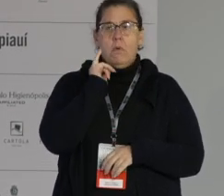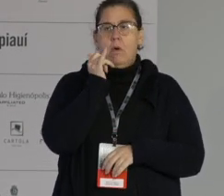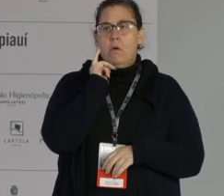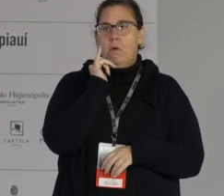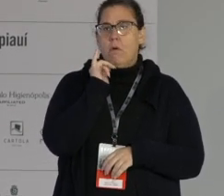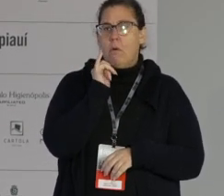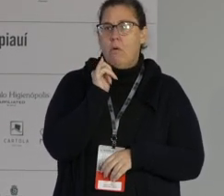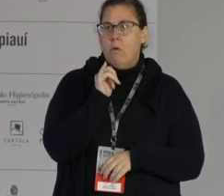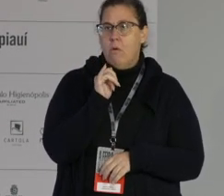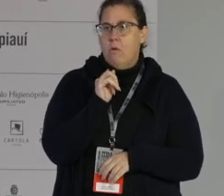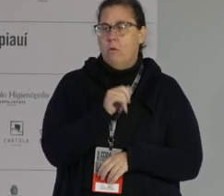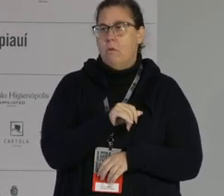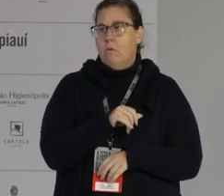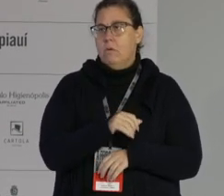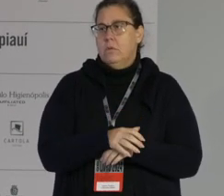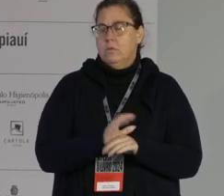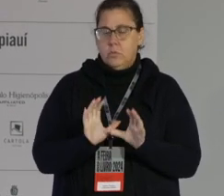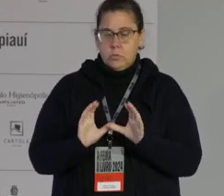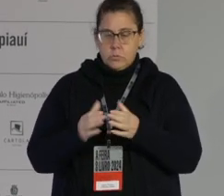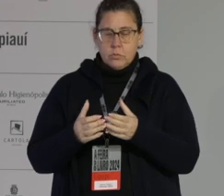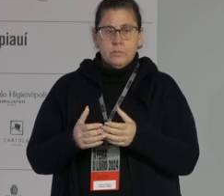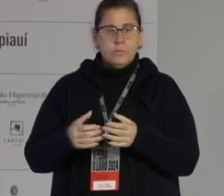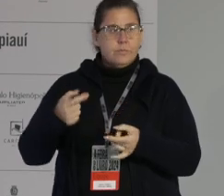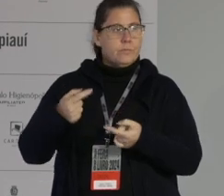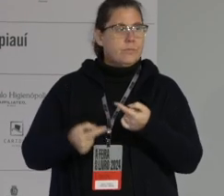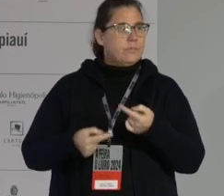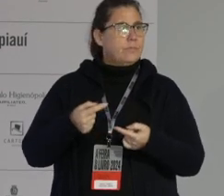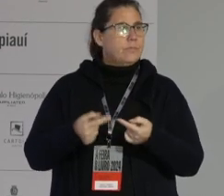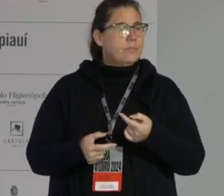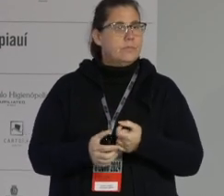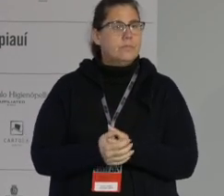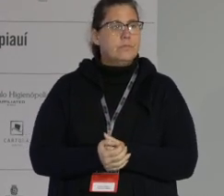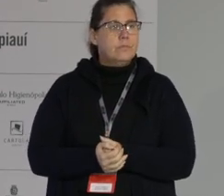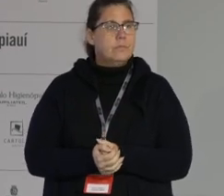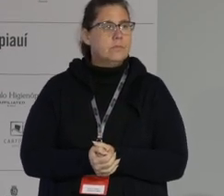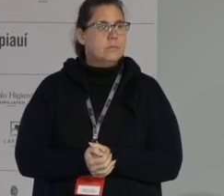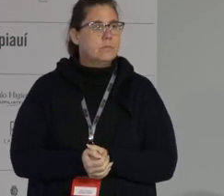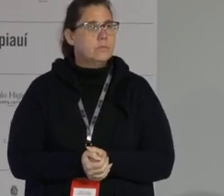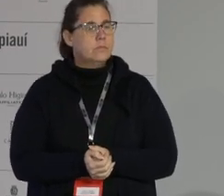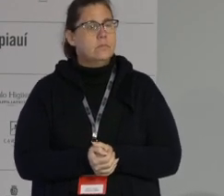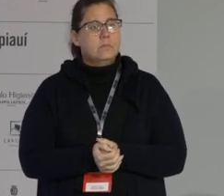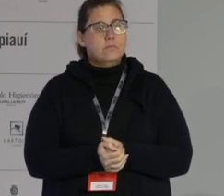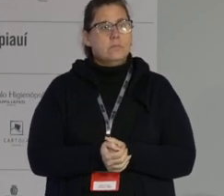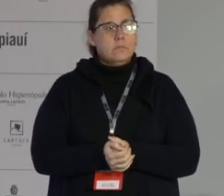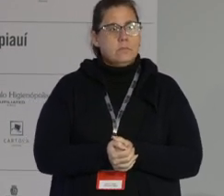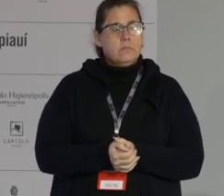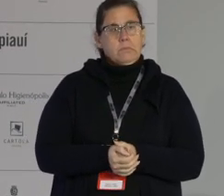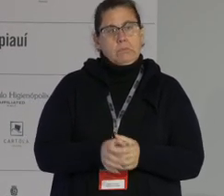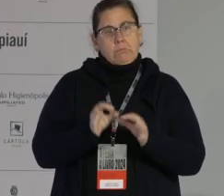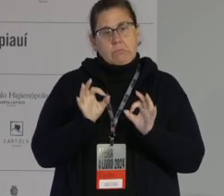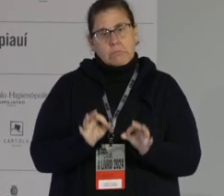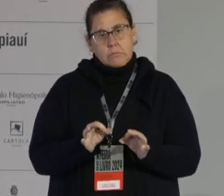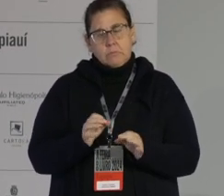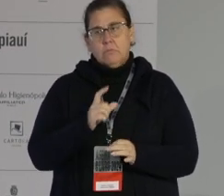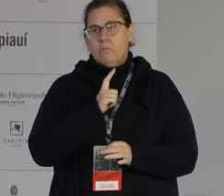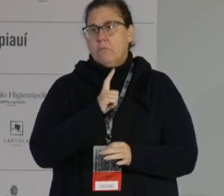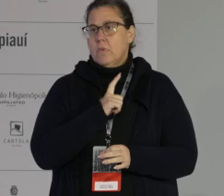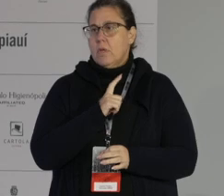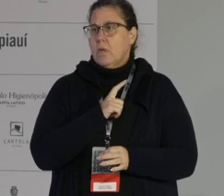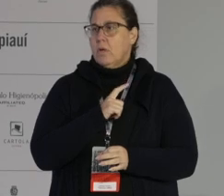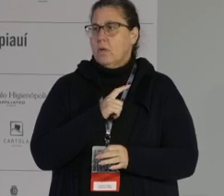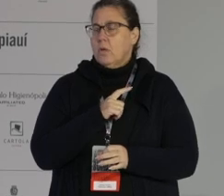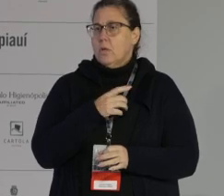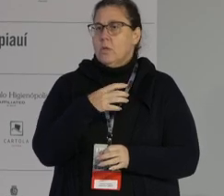que é um grupo político que de certa forma, ali ele encarna uma espécie de...